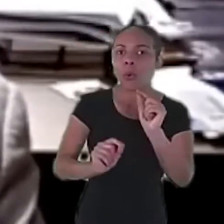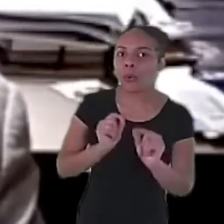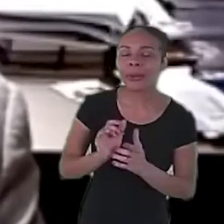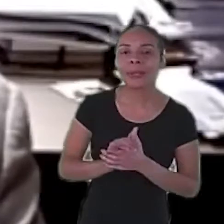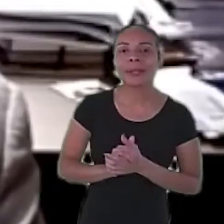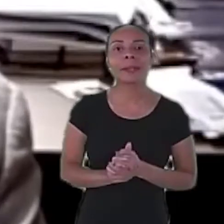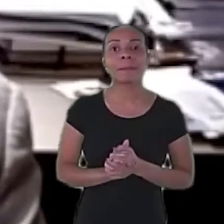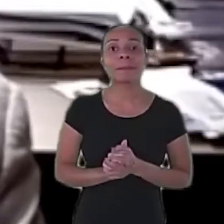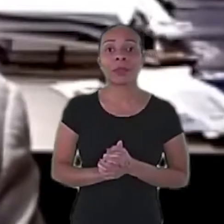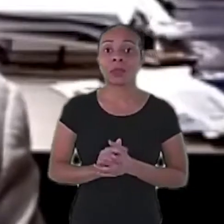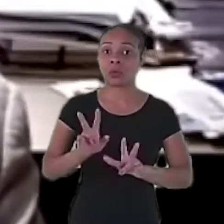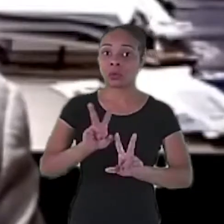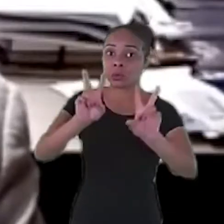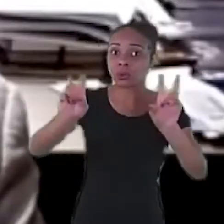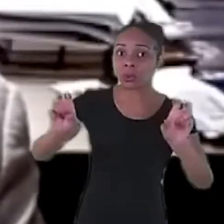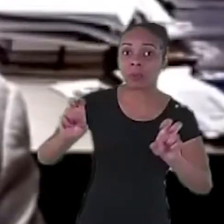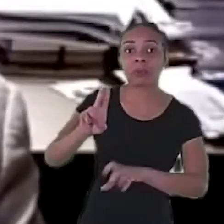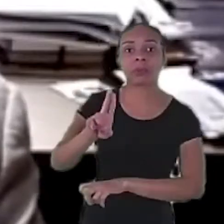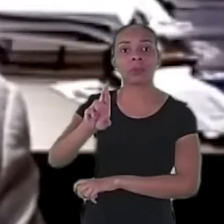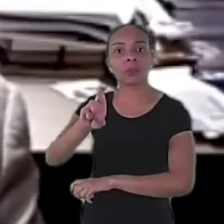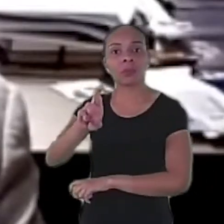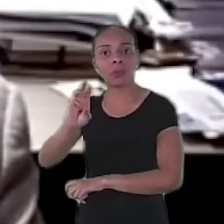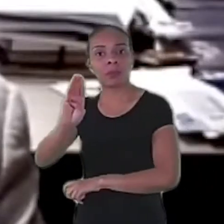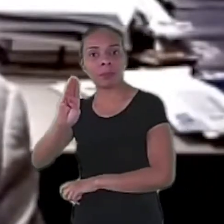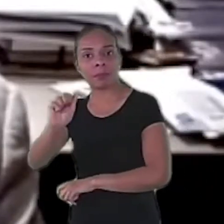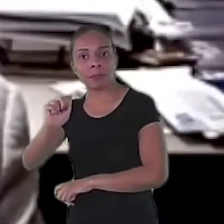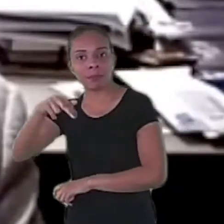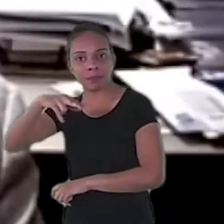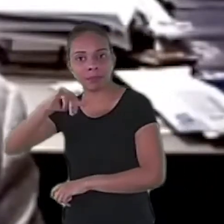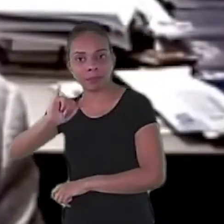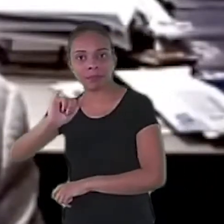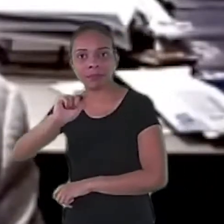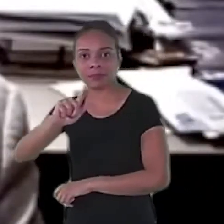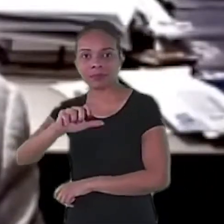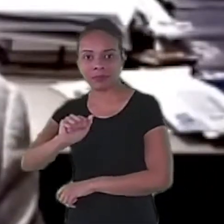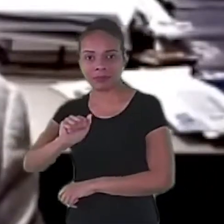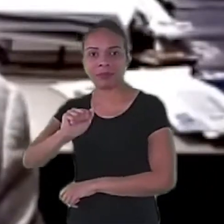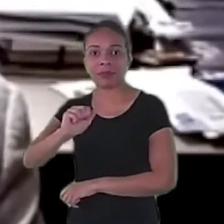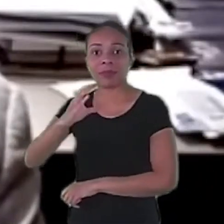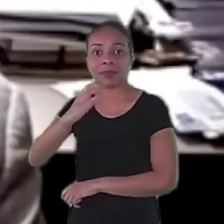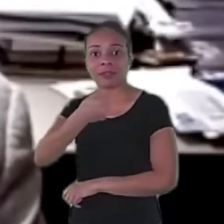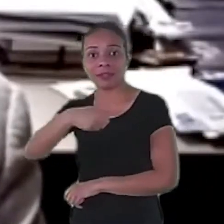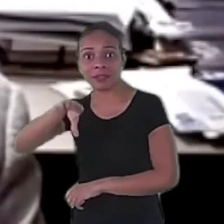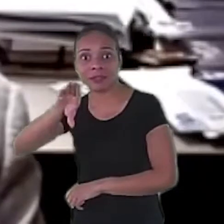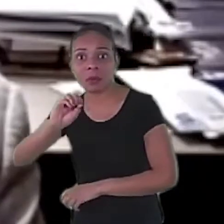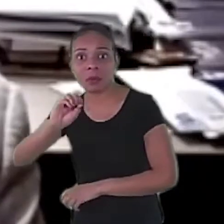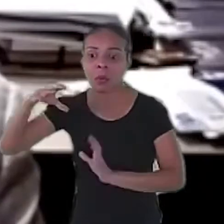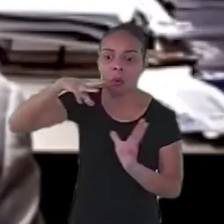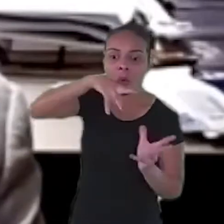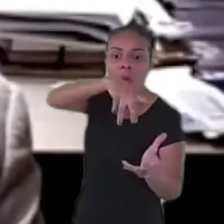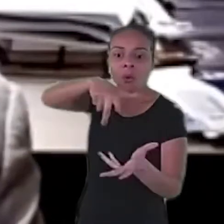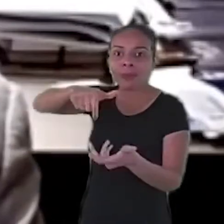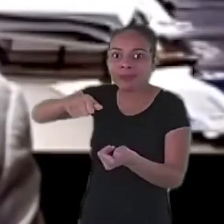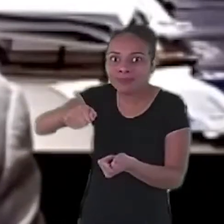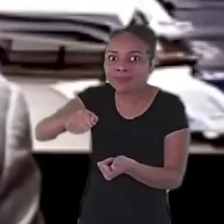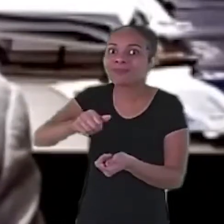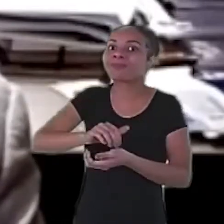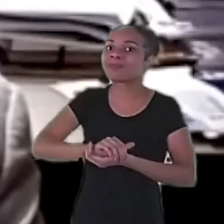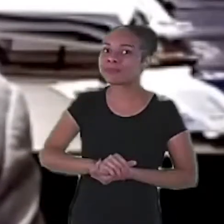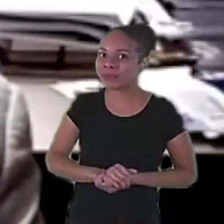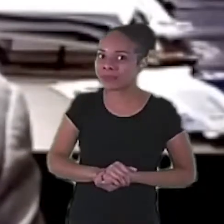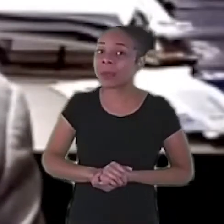urbanização global. O mundo está se urbanizando com uma velocidade impressionante, e é principalmente